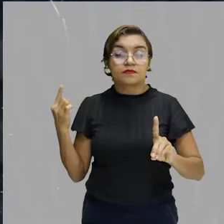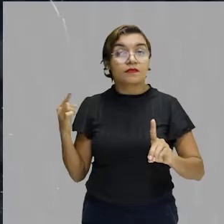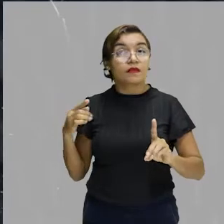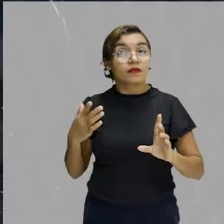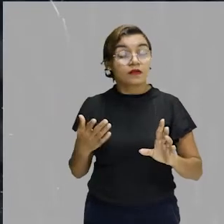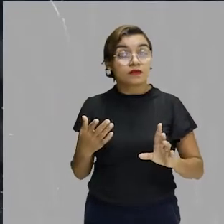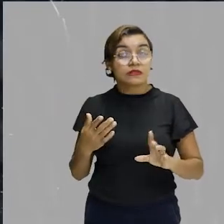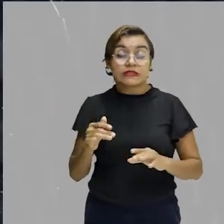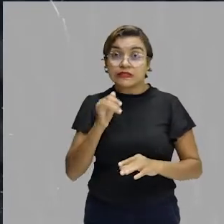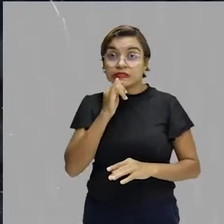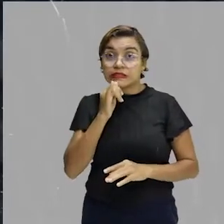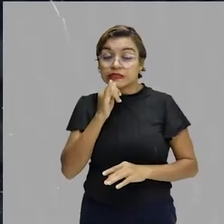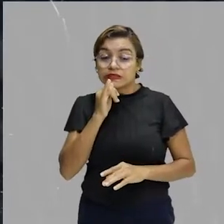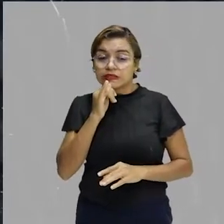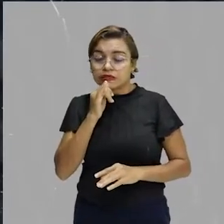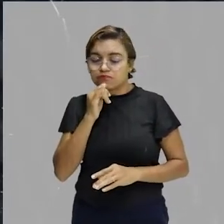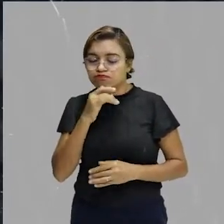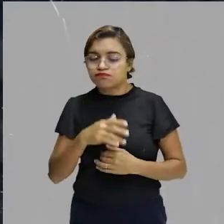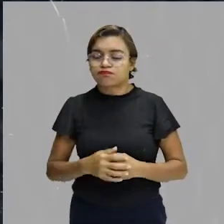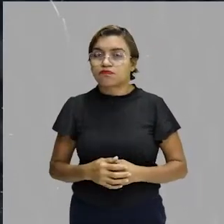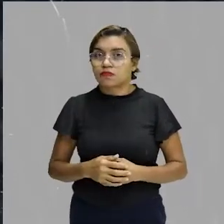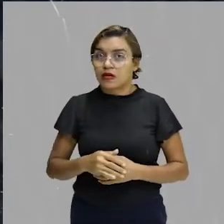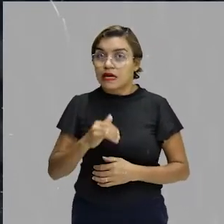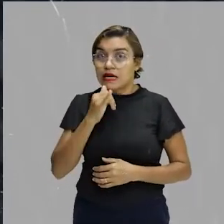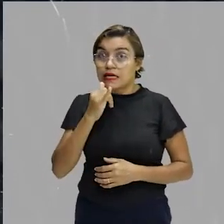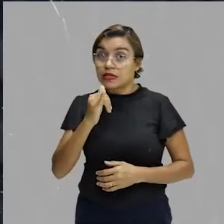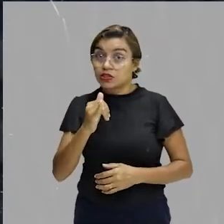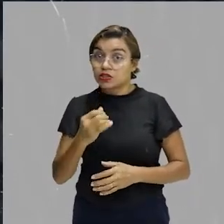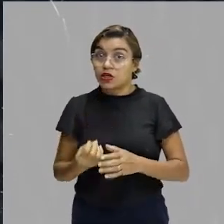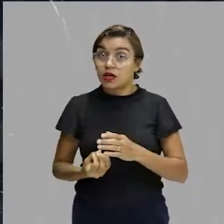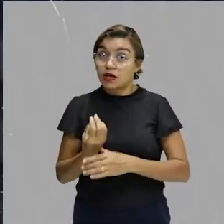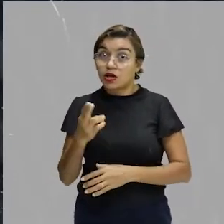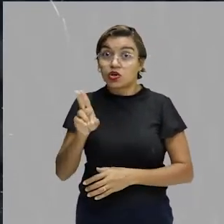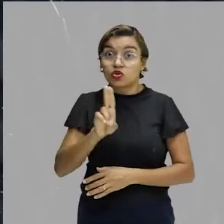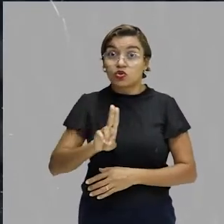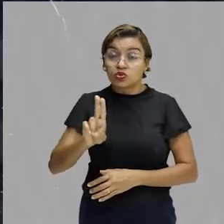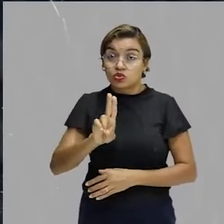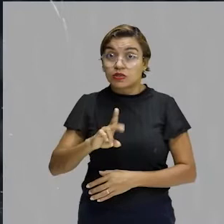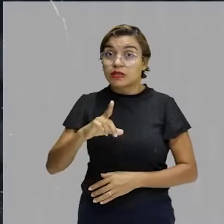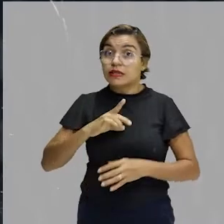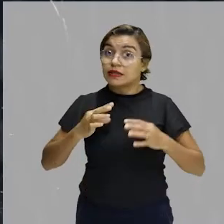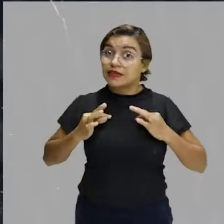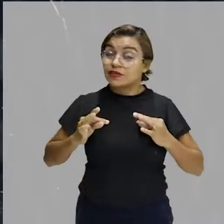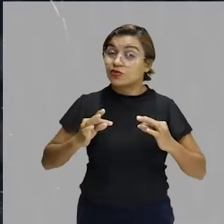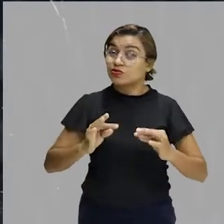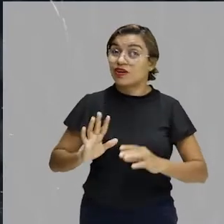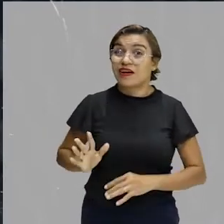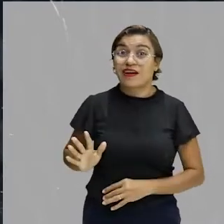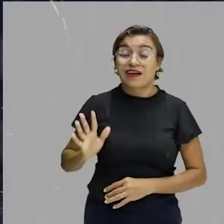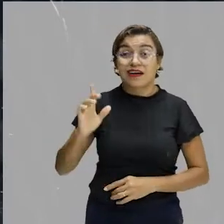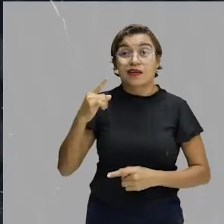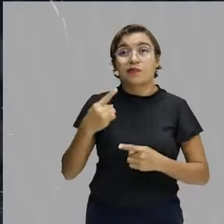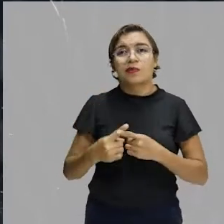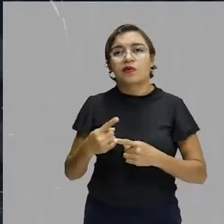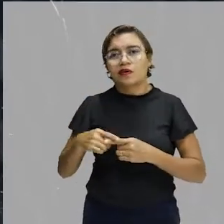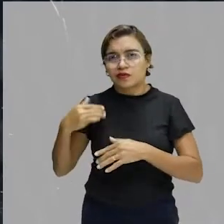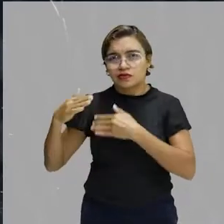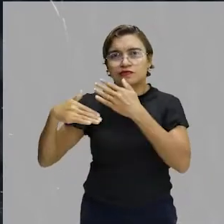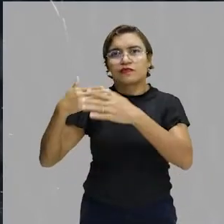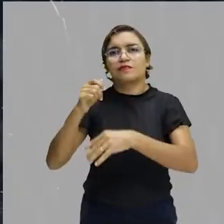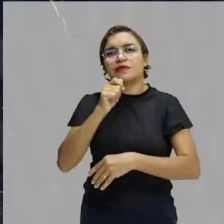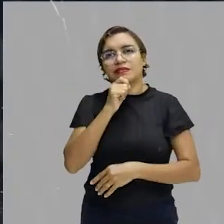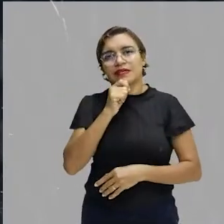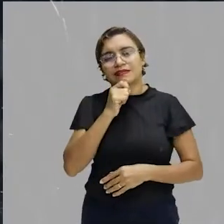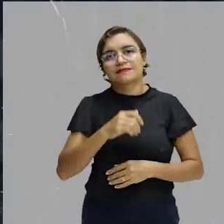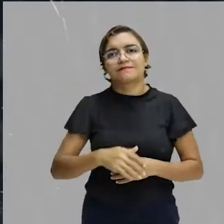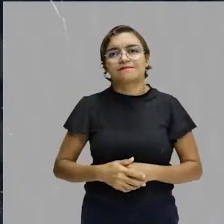Galera, um dos grandes empecilhos das energias renováveis, das fontes renováveis, é porque elas têm tecnologias ainda muito caras, porque estão em desenvolvimento.